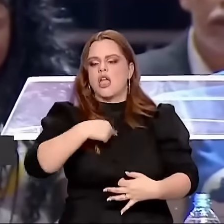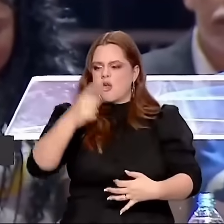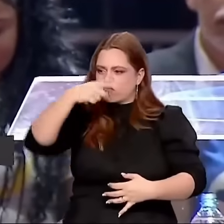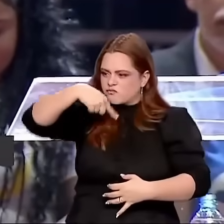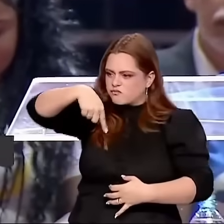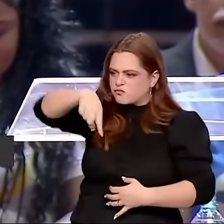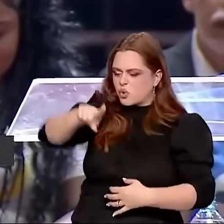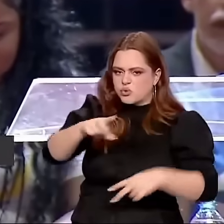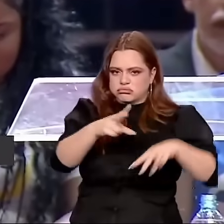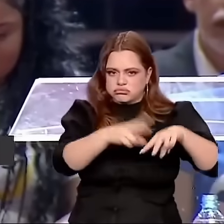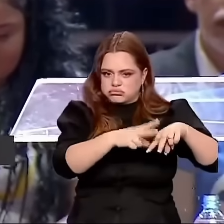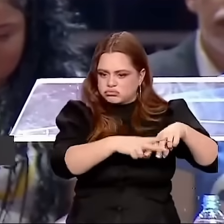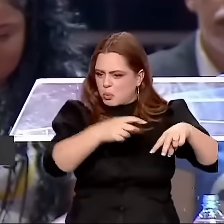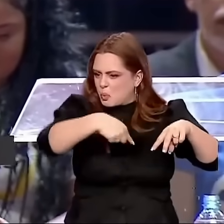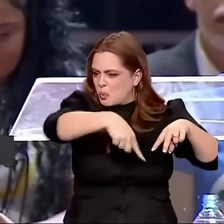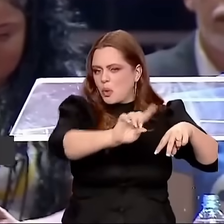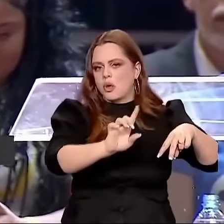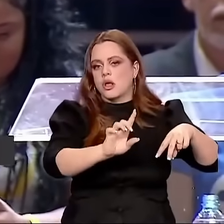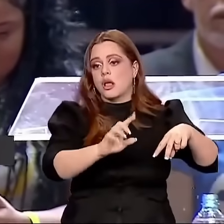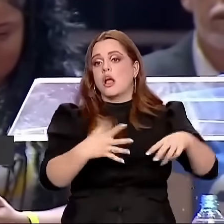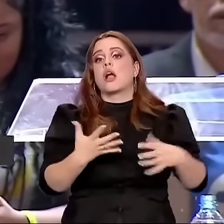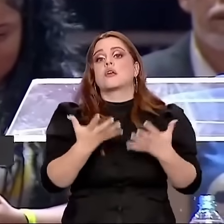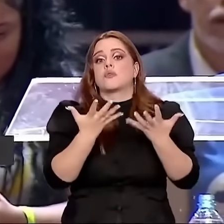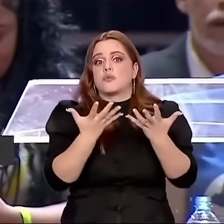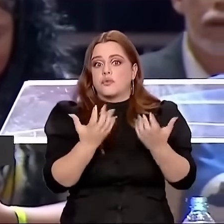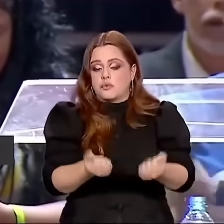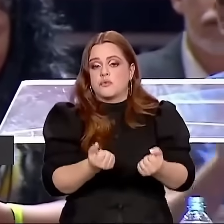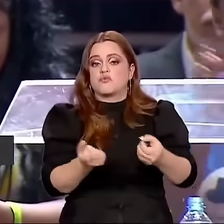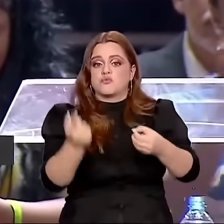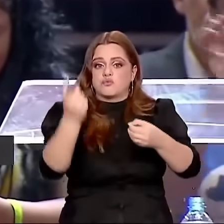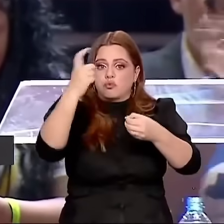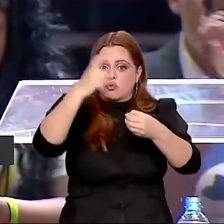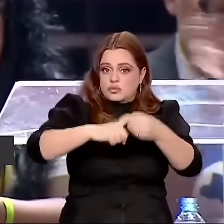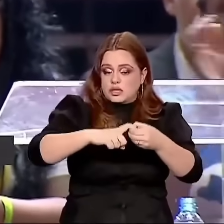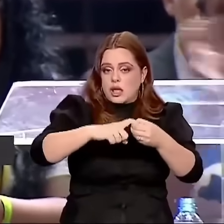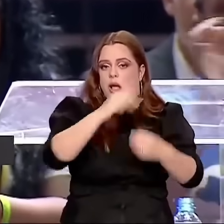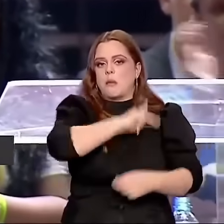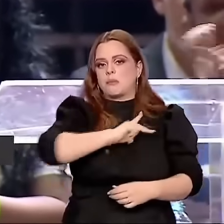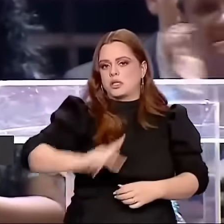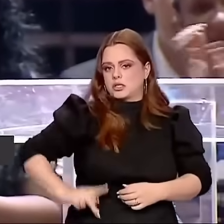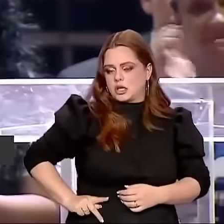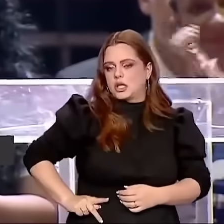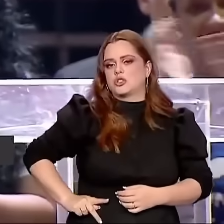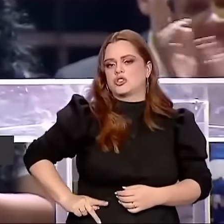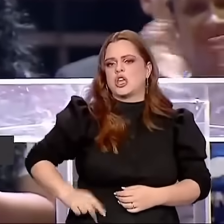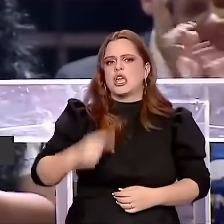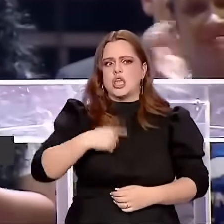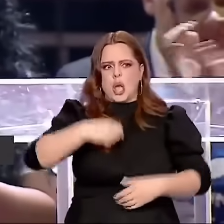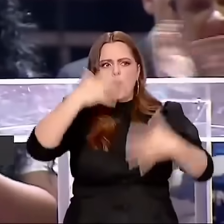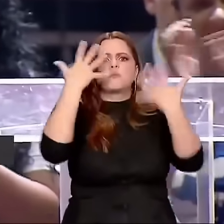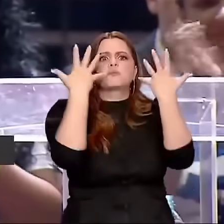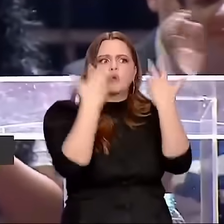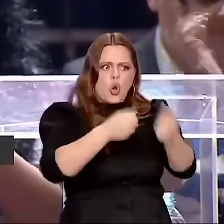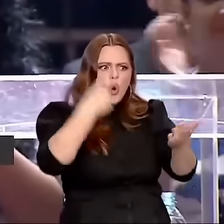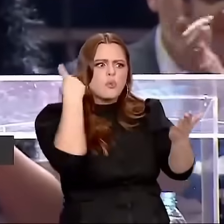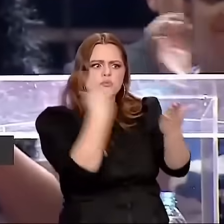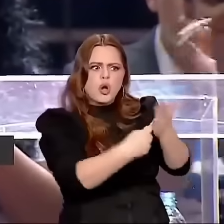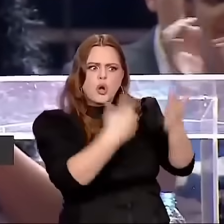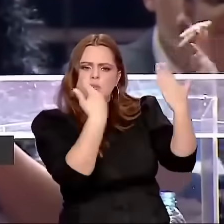daqui. Vou ganhar a presidência novamente e vou provar que este país